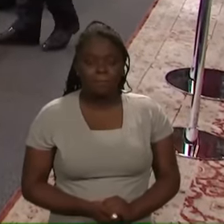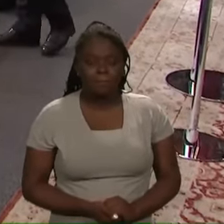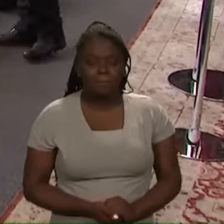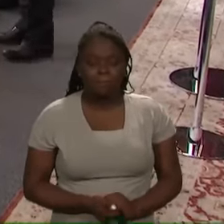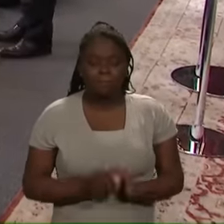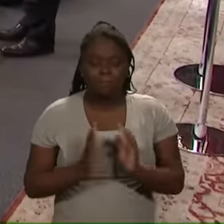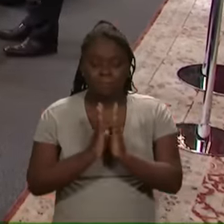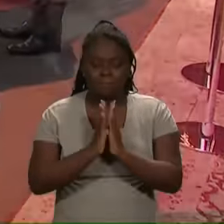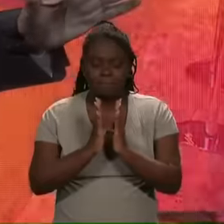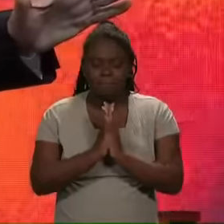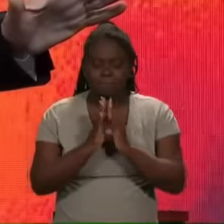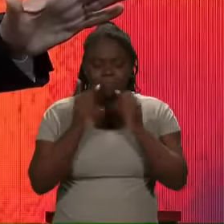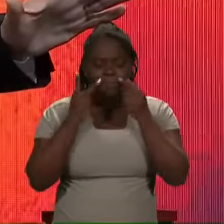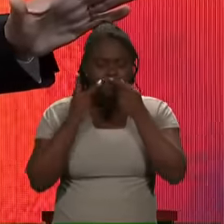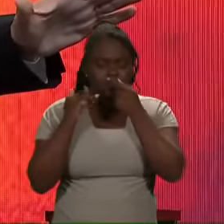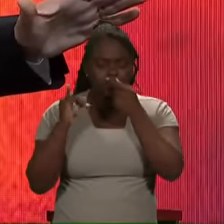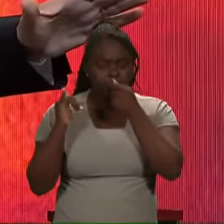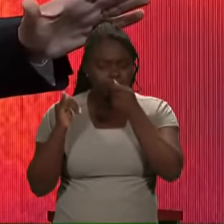Pai,